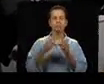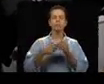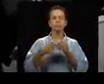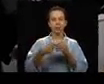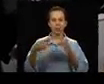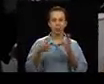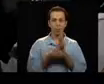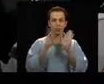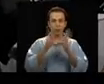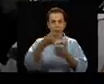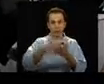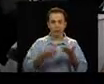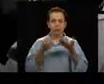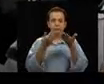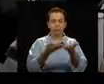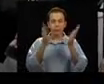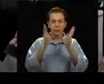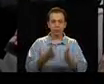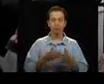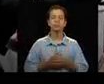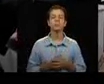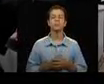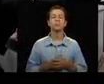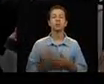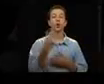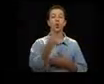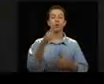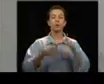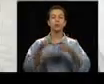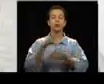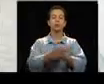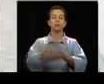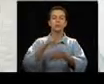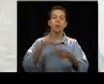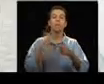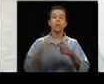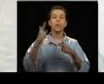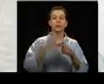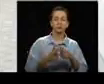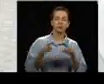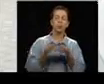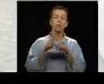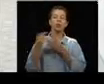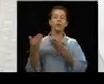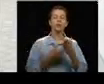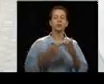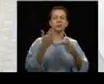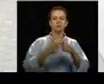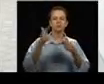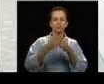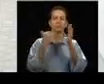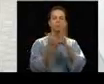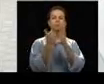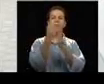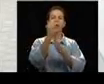e uma patologia orgânica. Tá? Vocês receberam um texto, esse texto vocês já leram. A gente trabalha com uma pedagogia problematizadora, trazendo